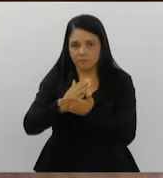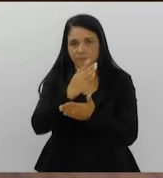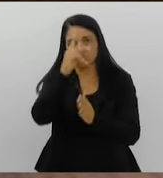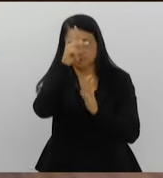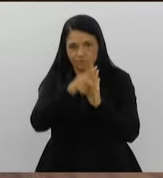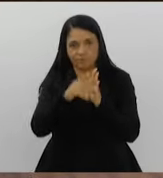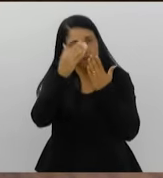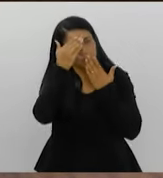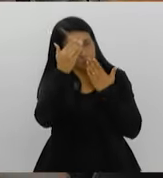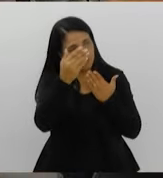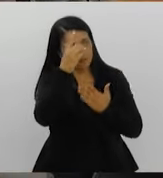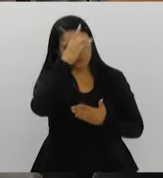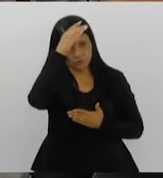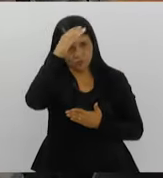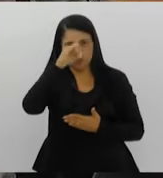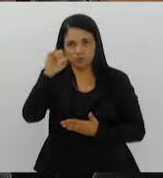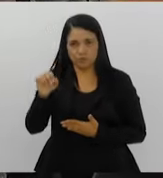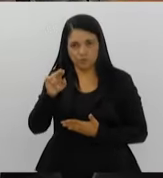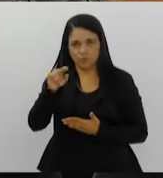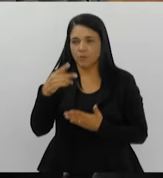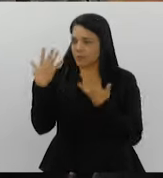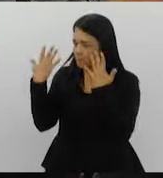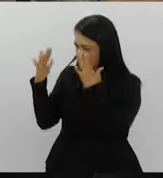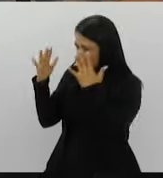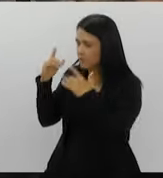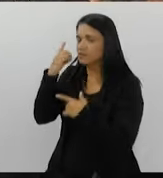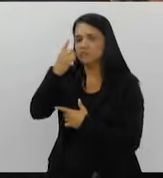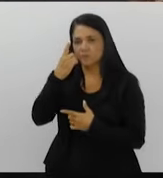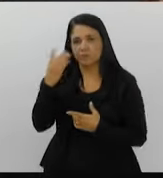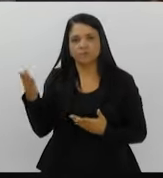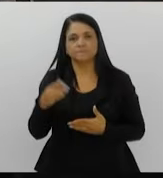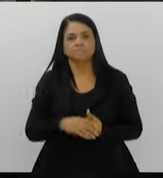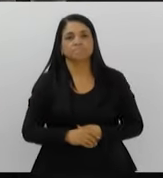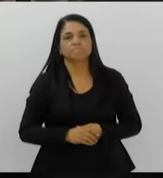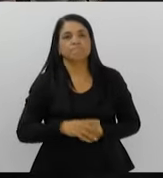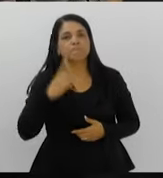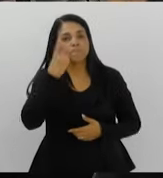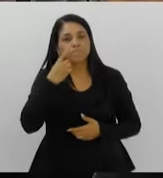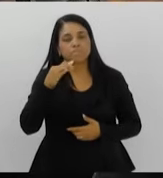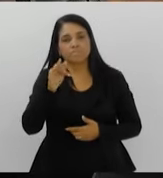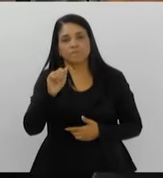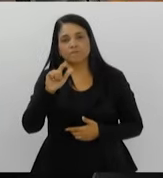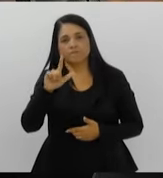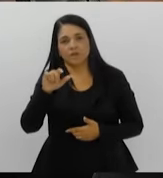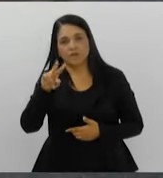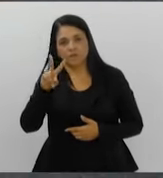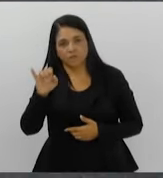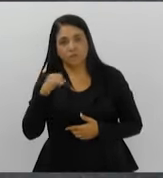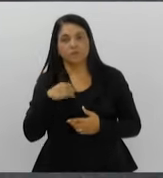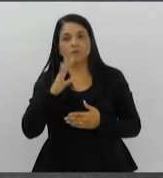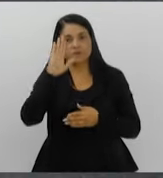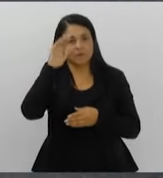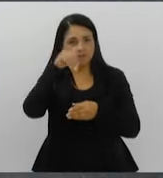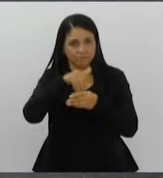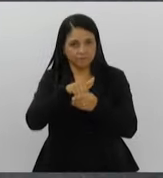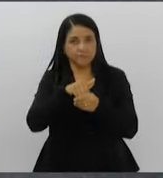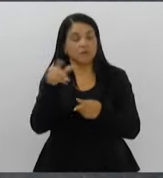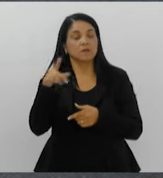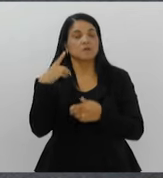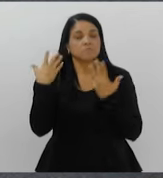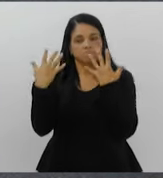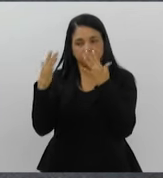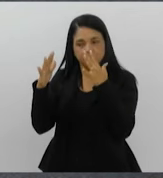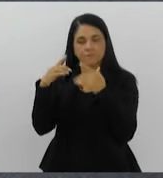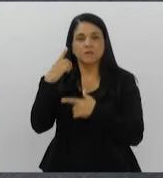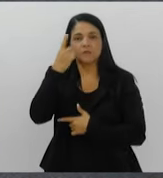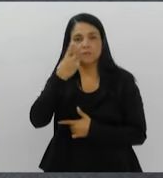projeto. Obrigada, Tia Ju. Parabéns, deputada. Deputado Flávio Serafim. Presidente, primeiro declarar voto, parabenizando a deputada